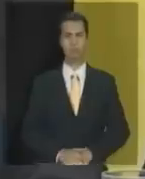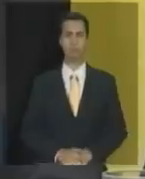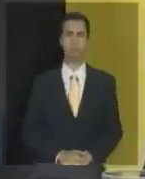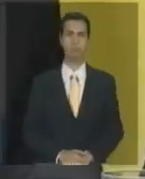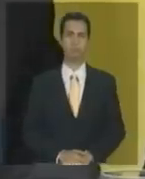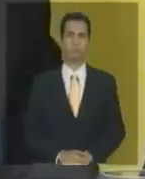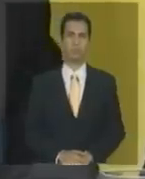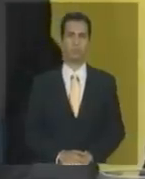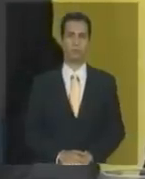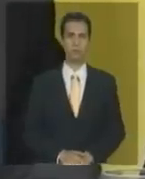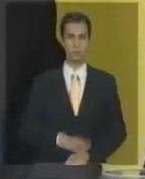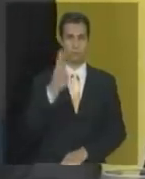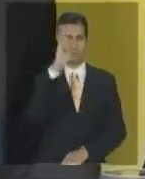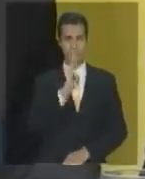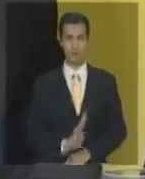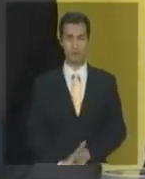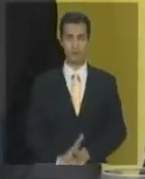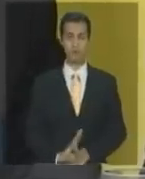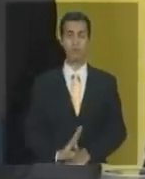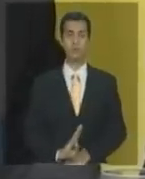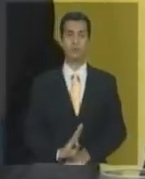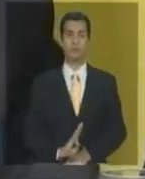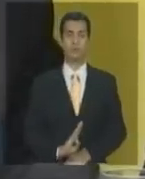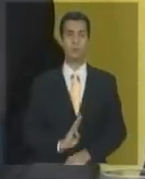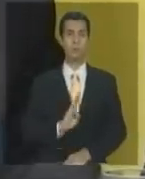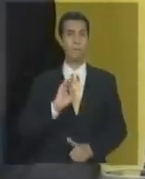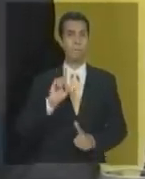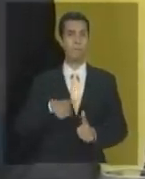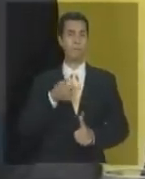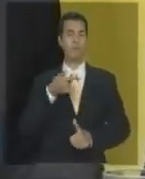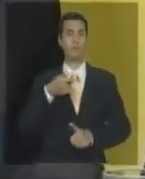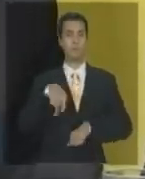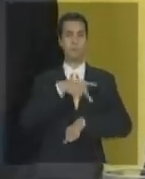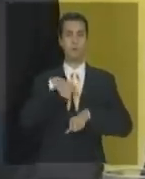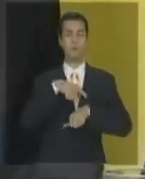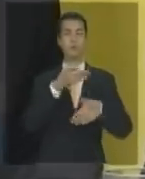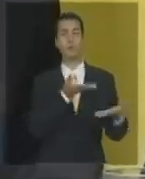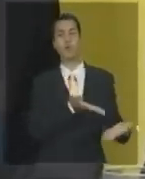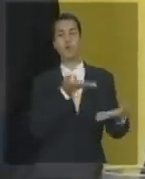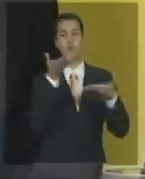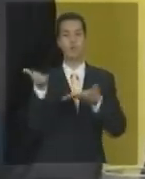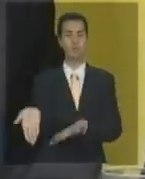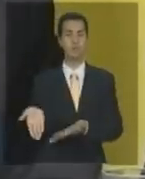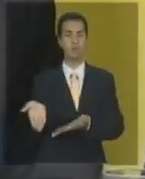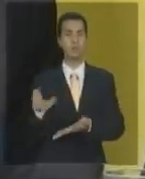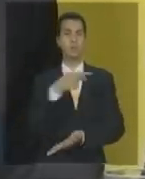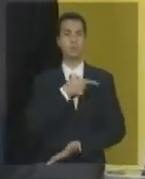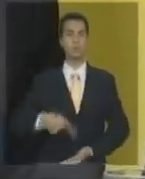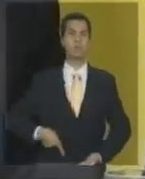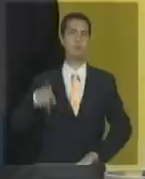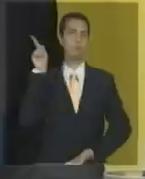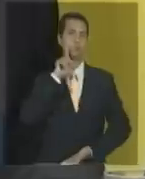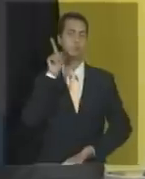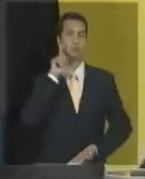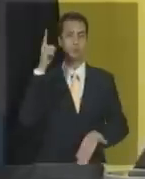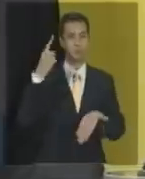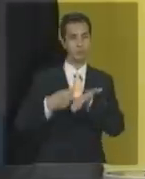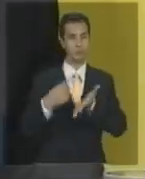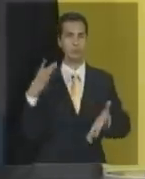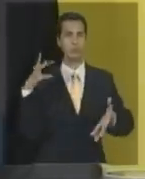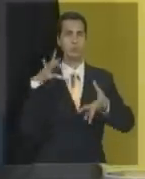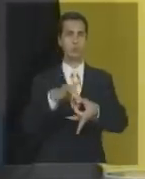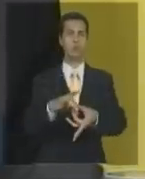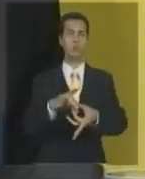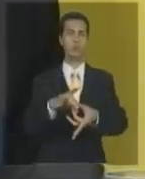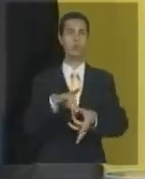país convidado pelo presidente dos Estados Unidos para ser o primeiro parceiro da iniciativa